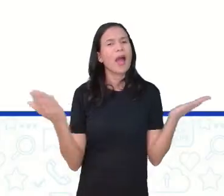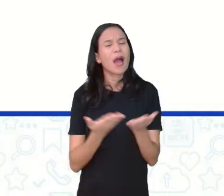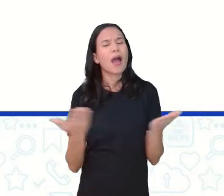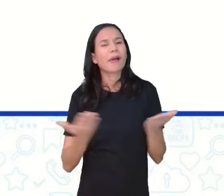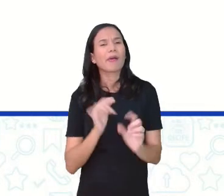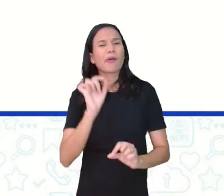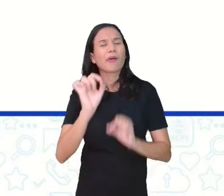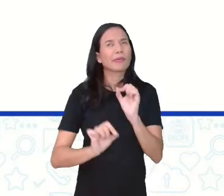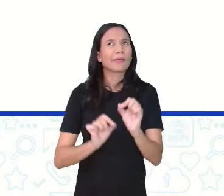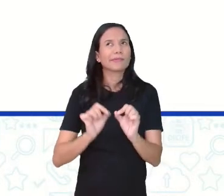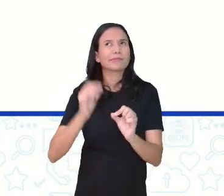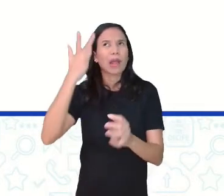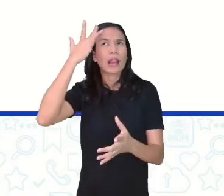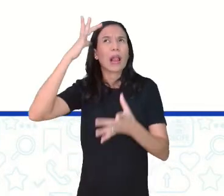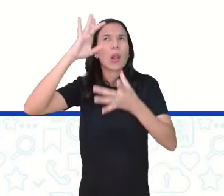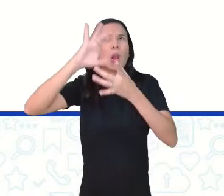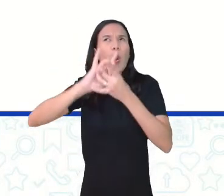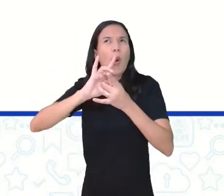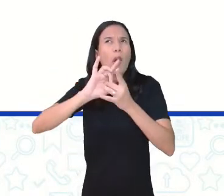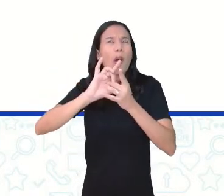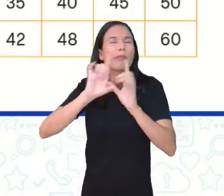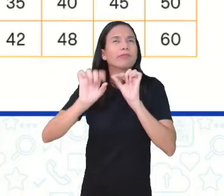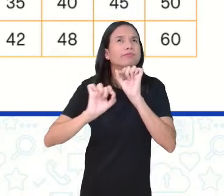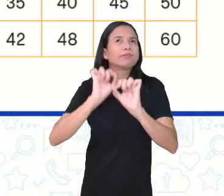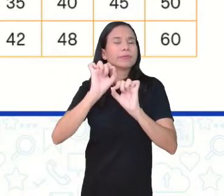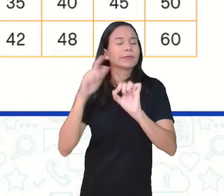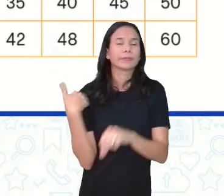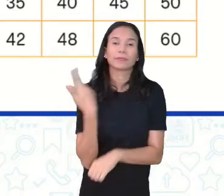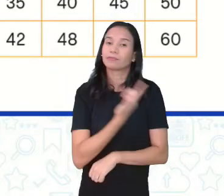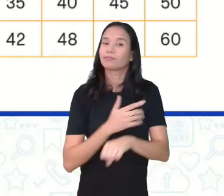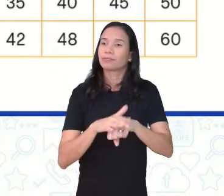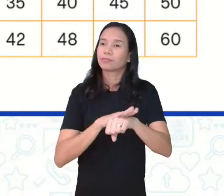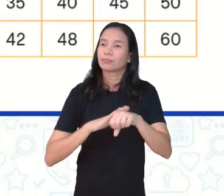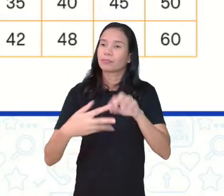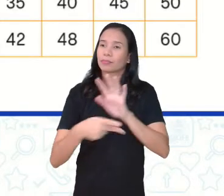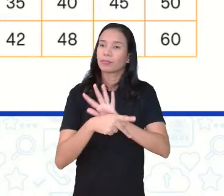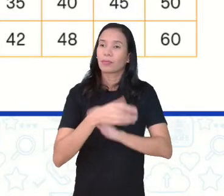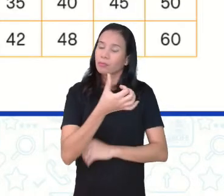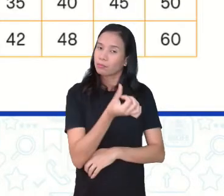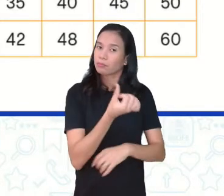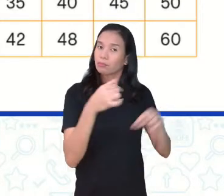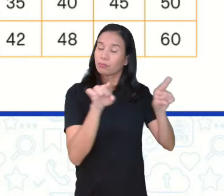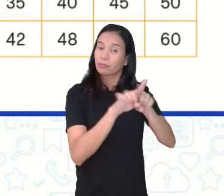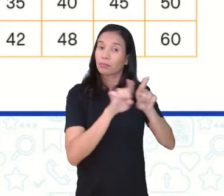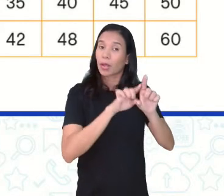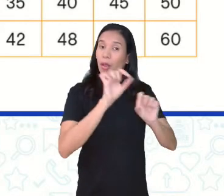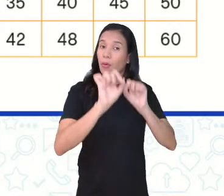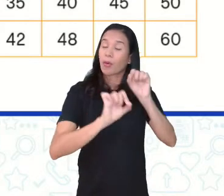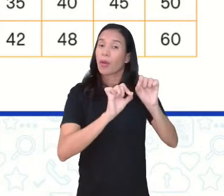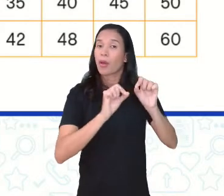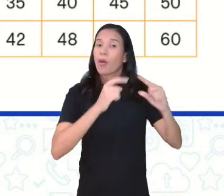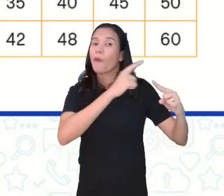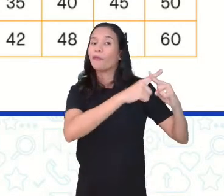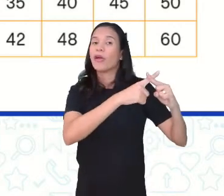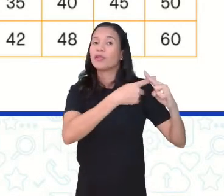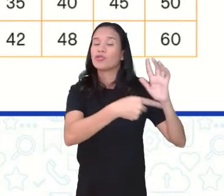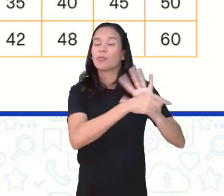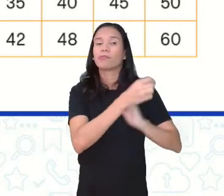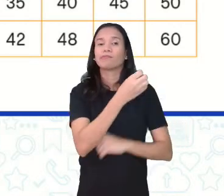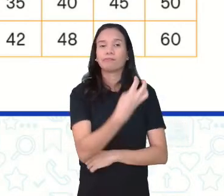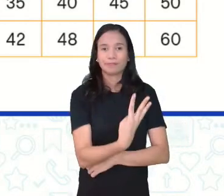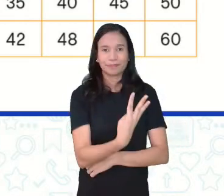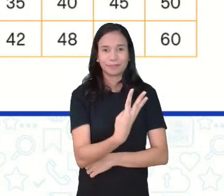Então, seguindo a mesma lógica que eu falei aqui para vocês do 6, a gente tem aqui os múltiplos de 3,